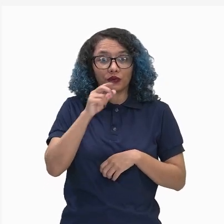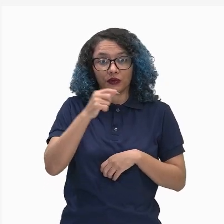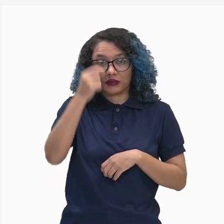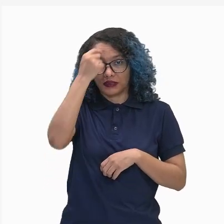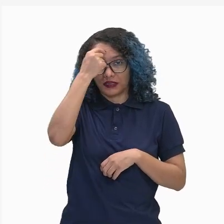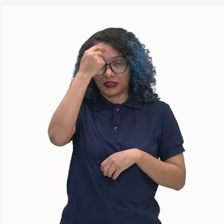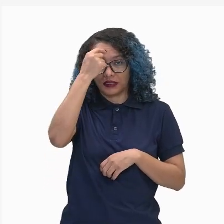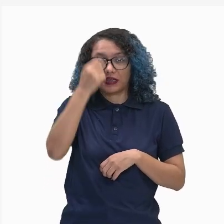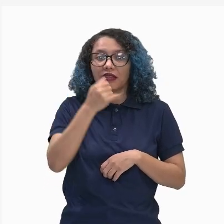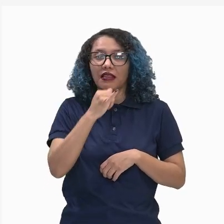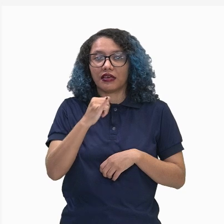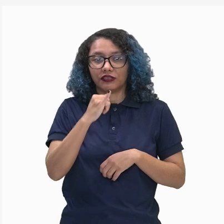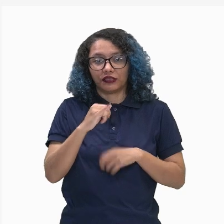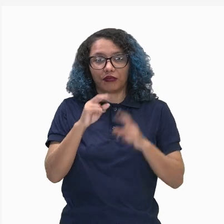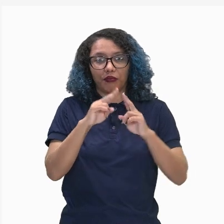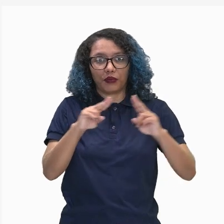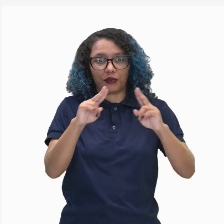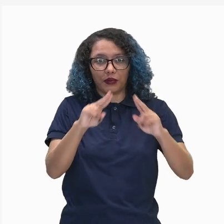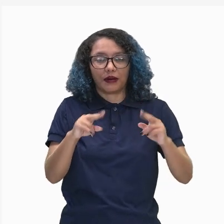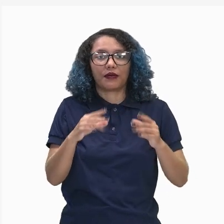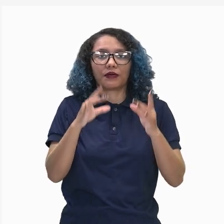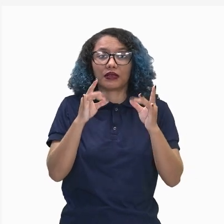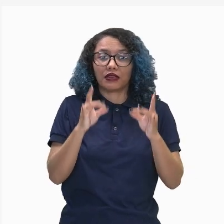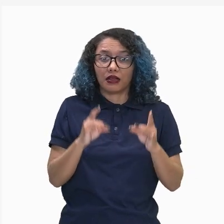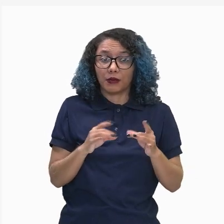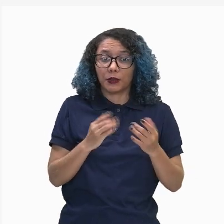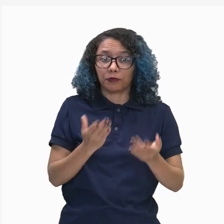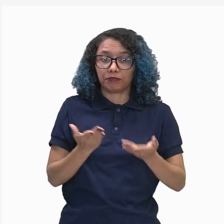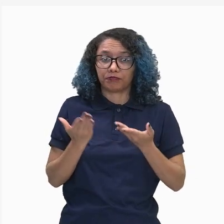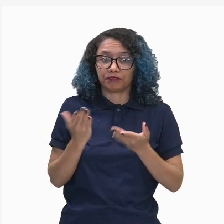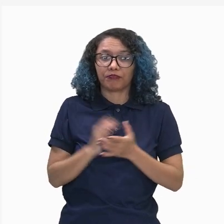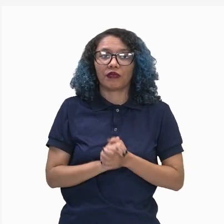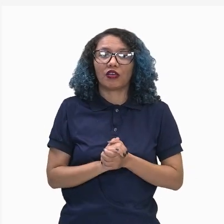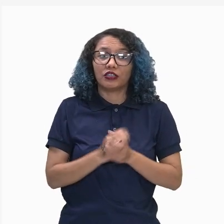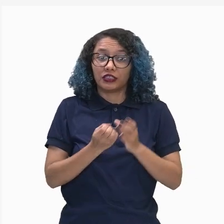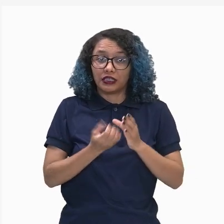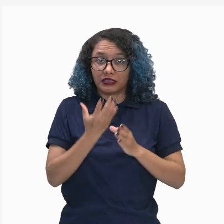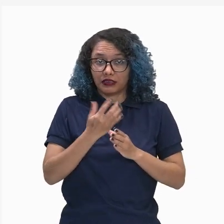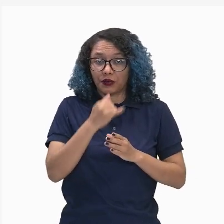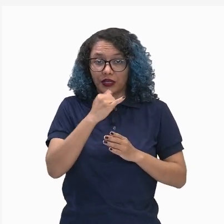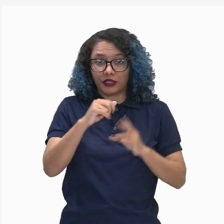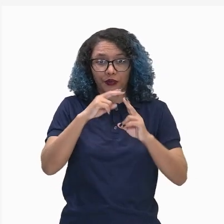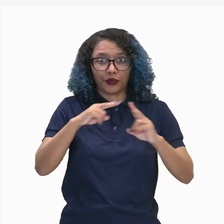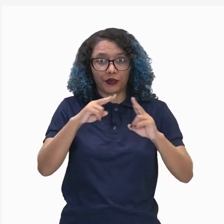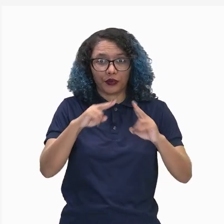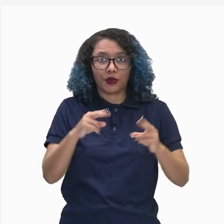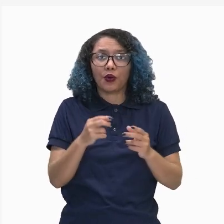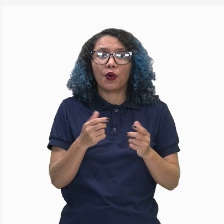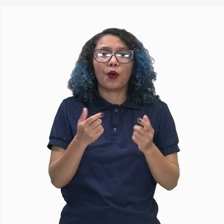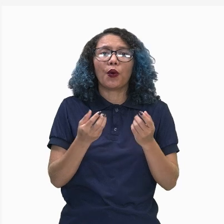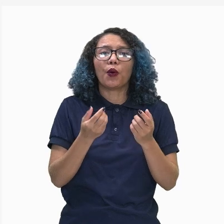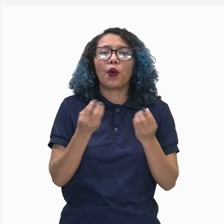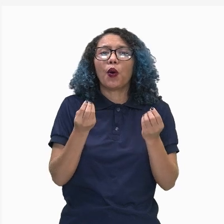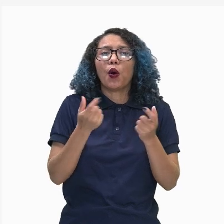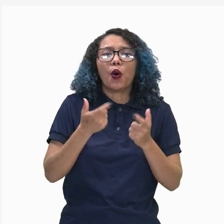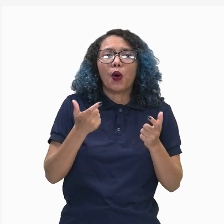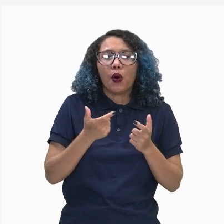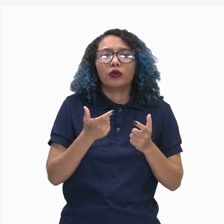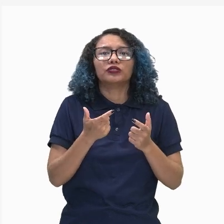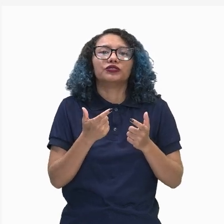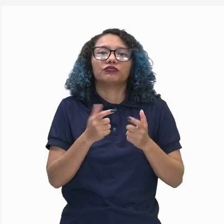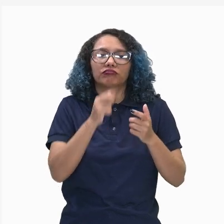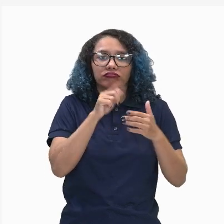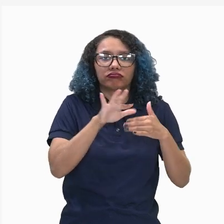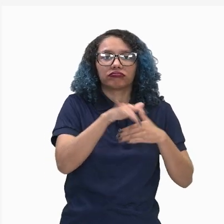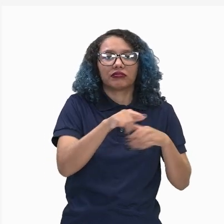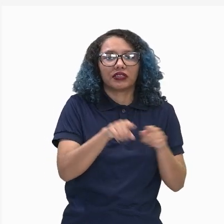uso consciente de energia elétrica. E no detalhamento, a geração de energia elétrica por hidroelétricas e termoelétricas